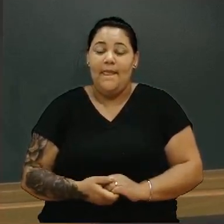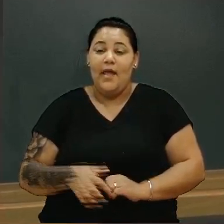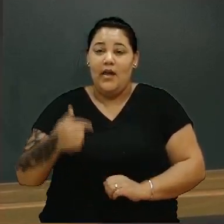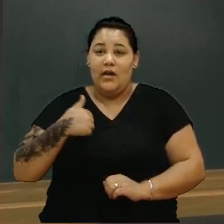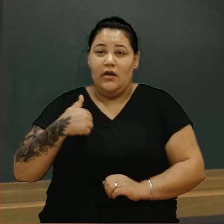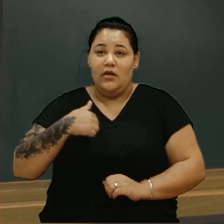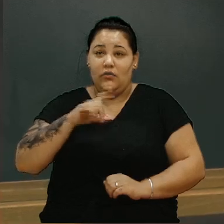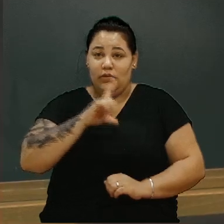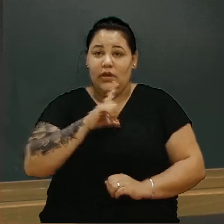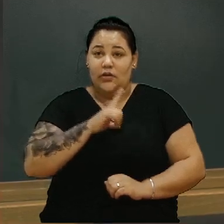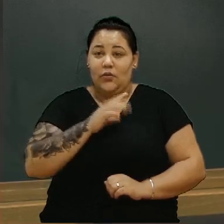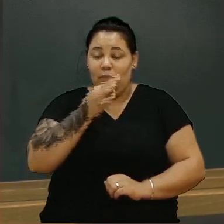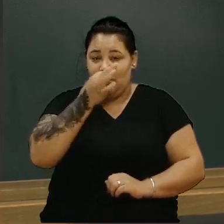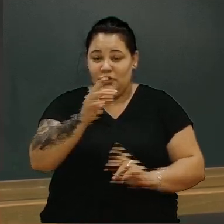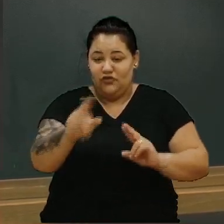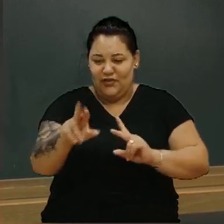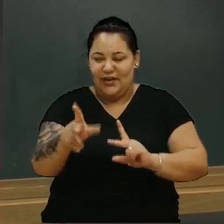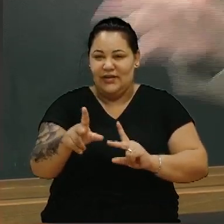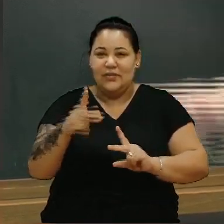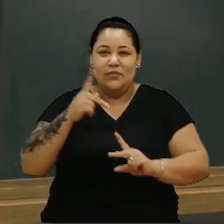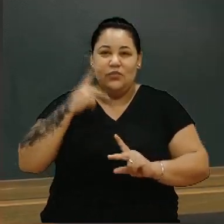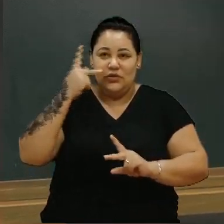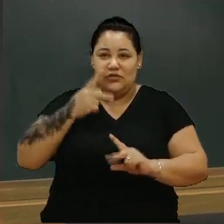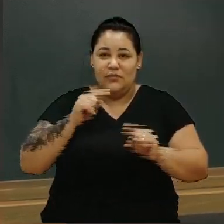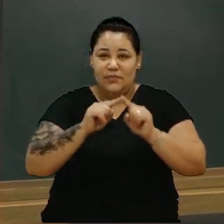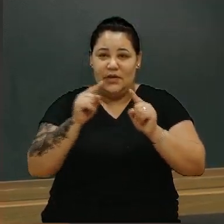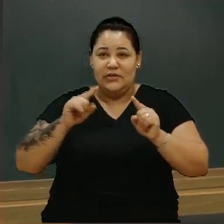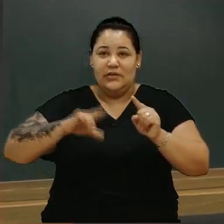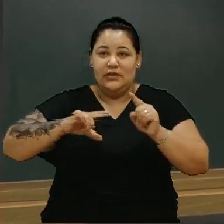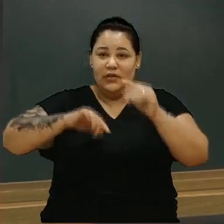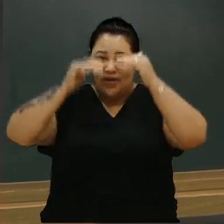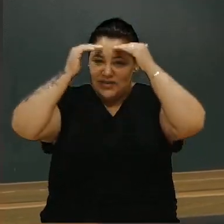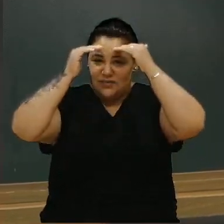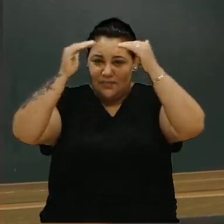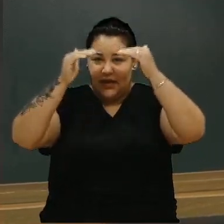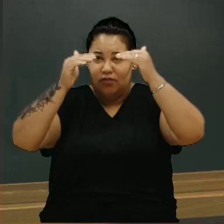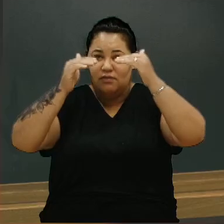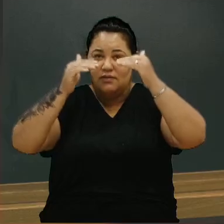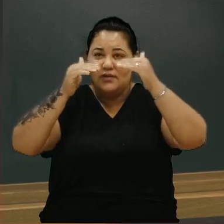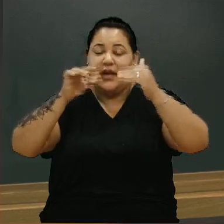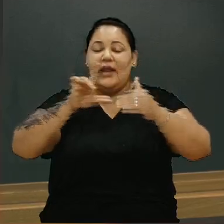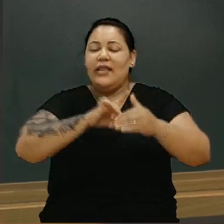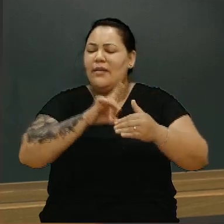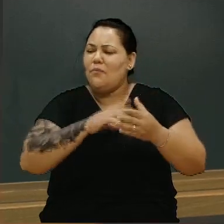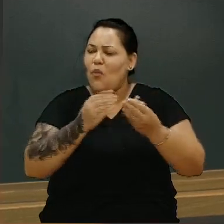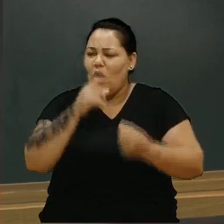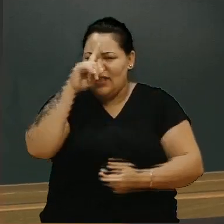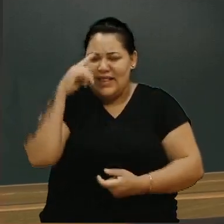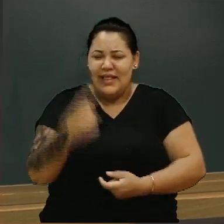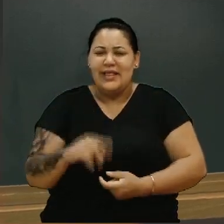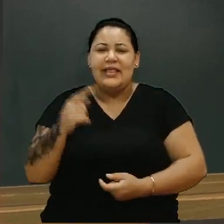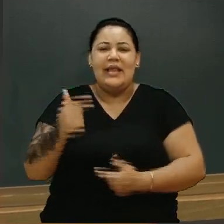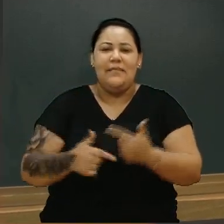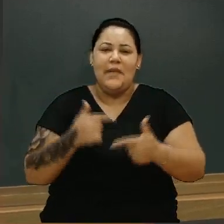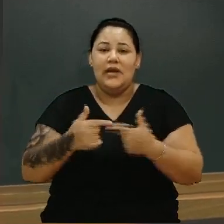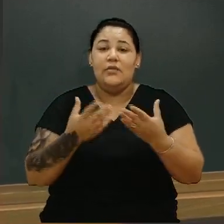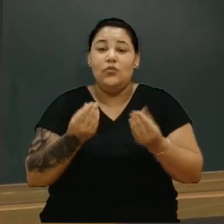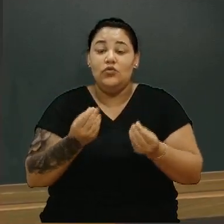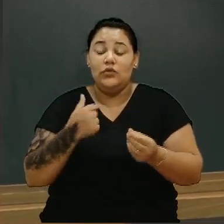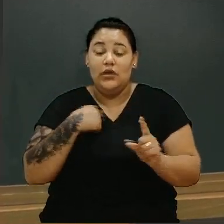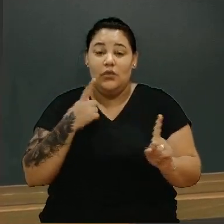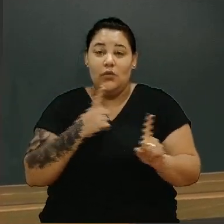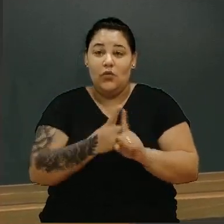um cara um senhor que eu tenho um respeito significativo, que é muito trabalhador, muito respeitador, que procura resolver os problemas. Eu encontrei